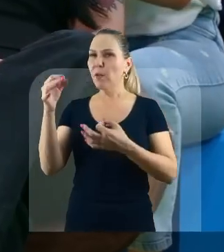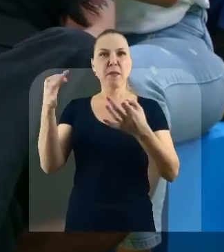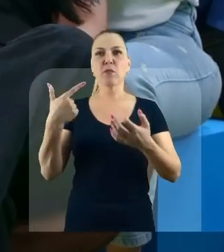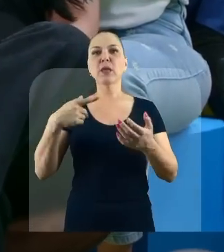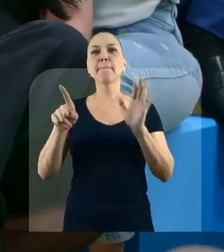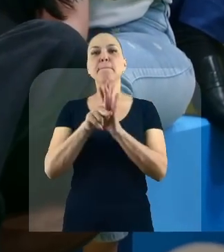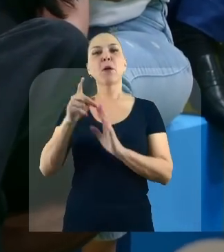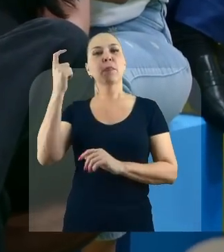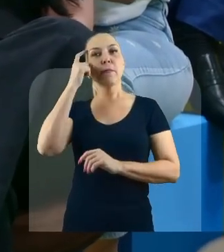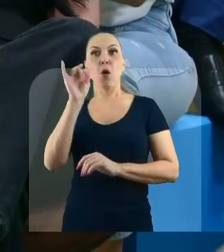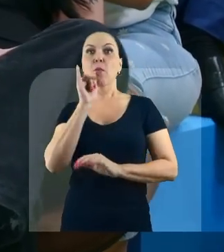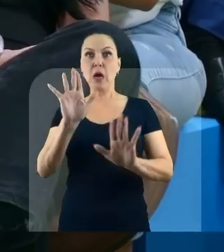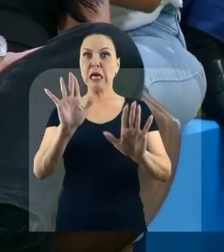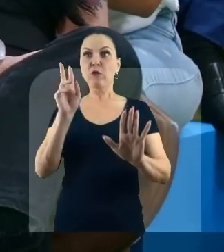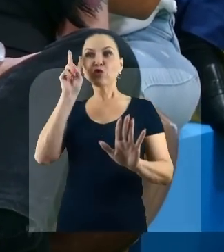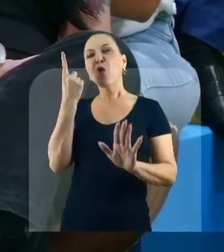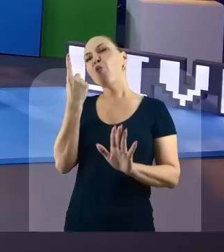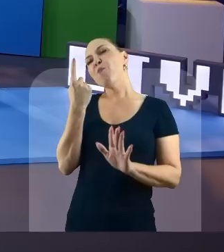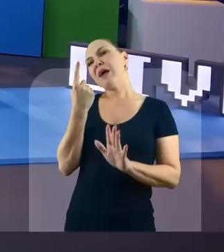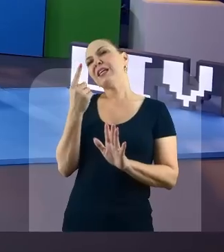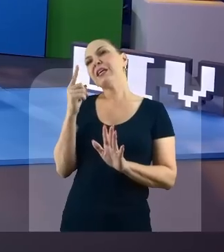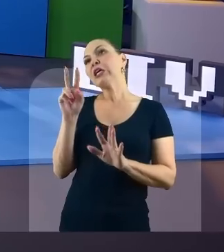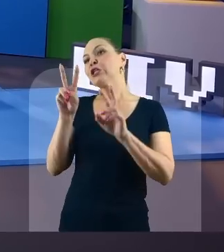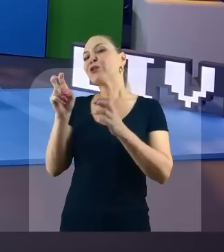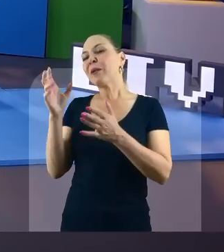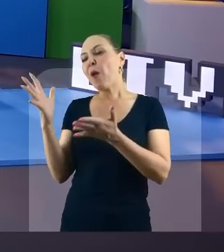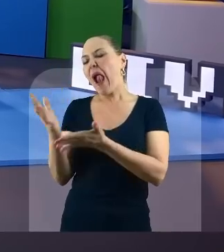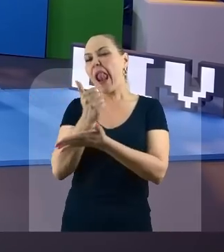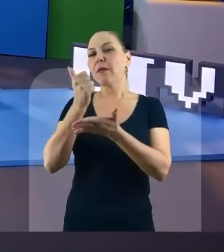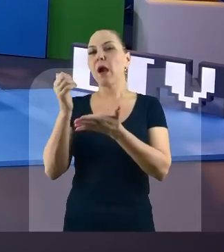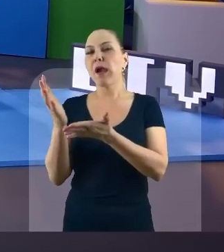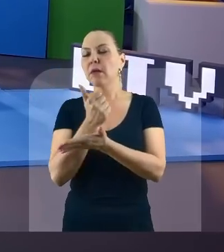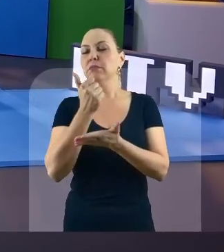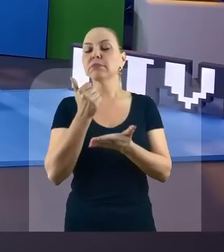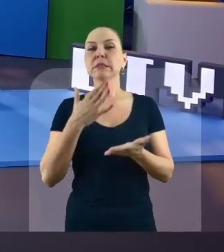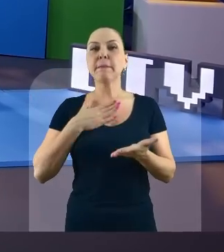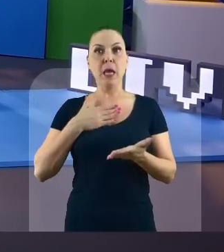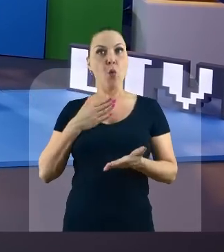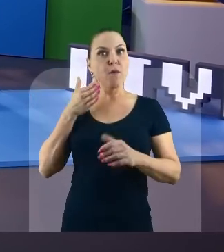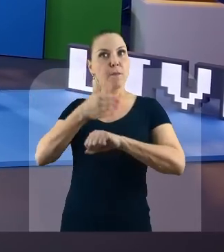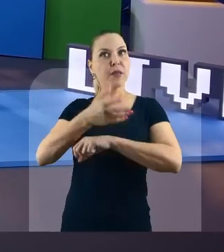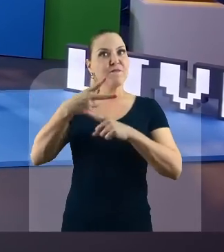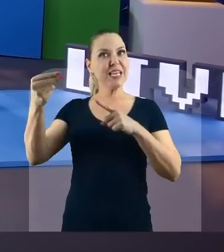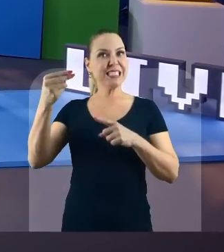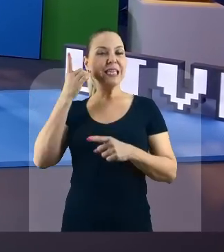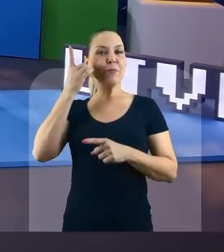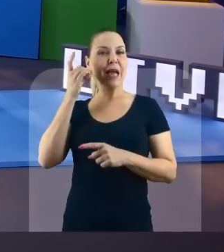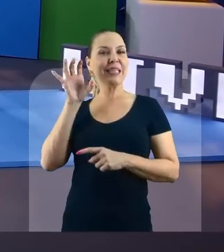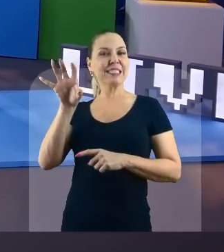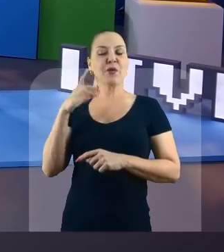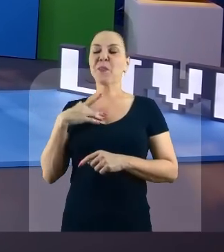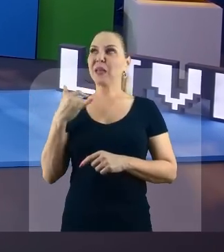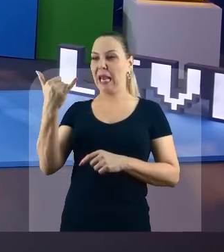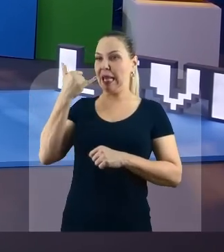de ter sua própria cabeça. Vocês me permitem contar mais uma história sobre esse sequestro? Mais ou menos assim, quando eu me elegi deputada estadual, me ligaram para perguntar se eu